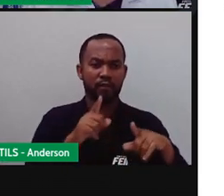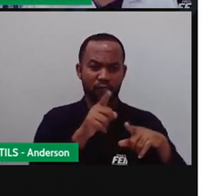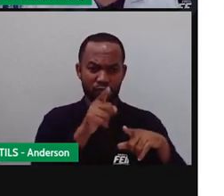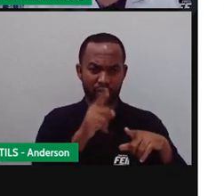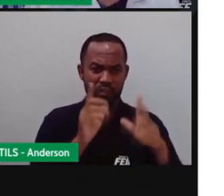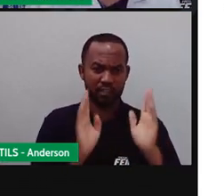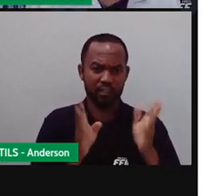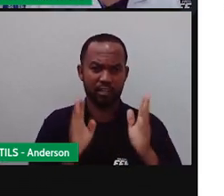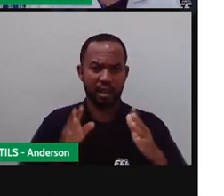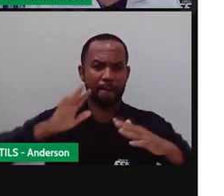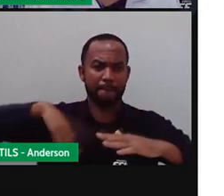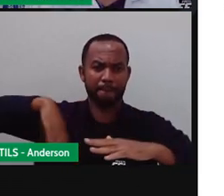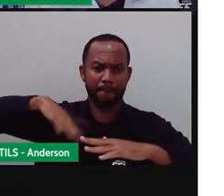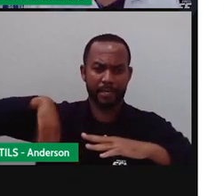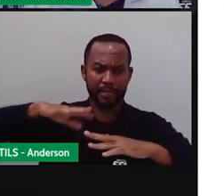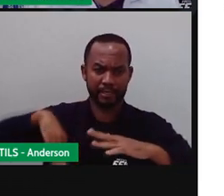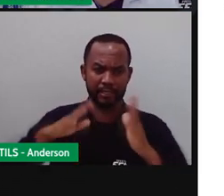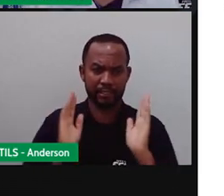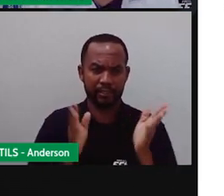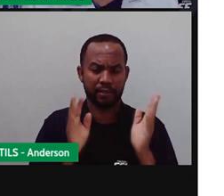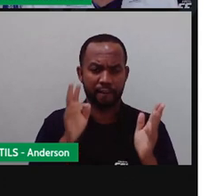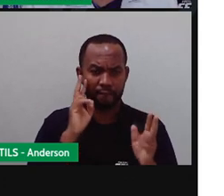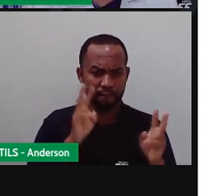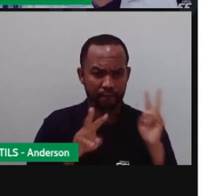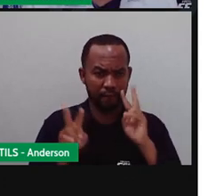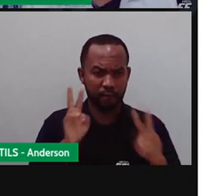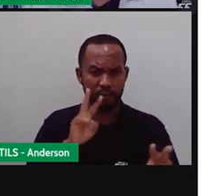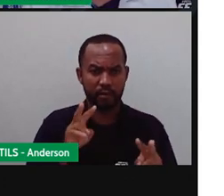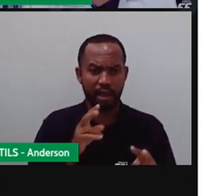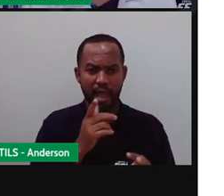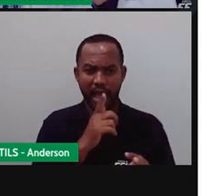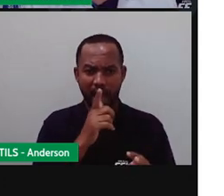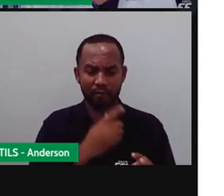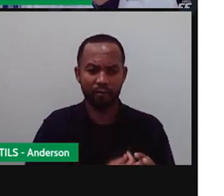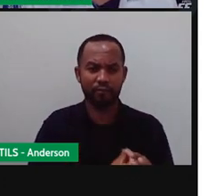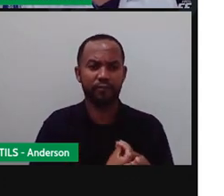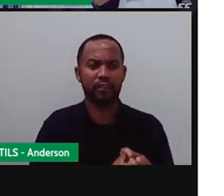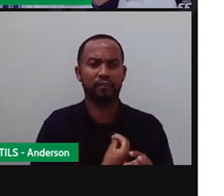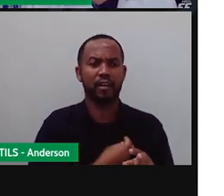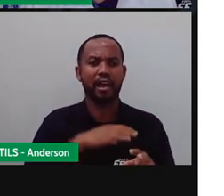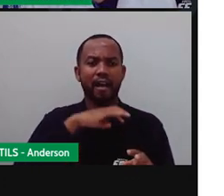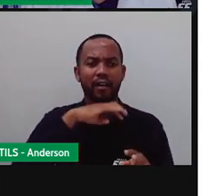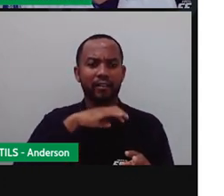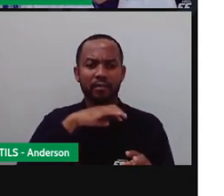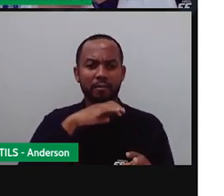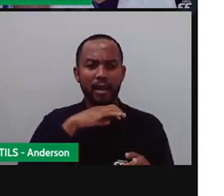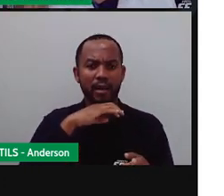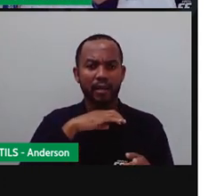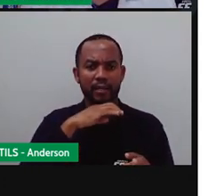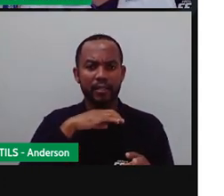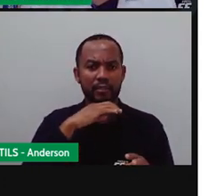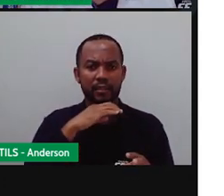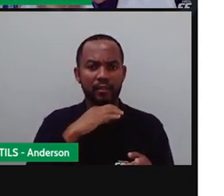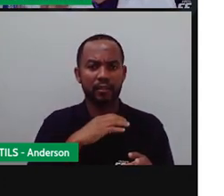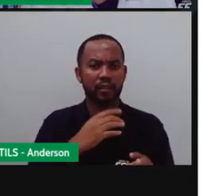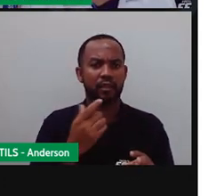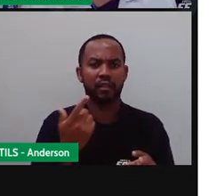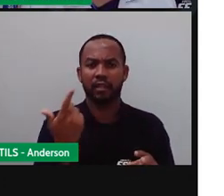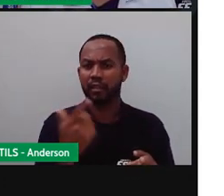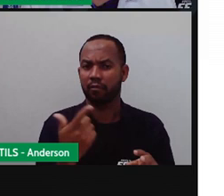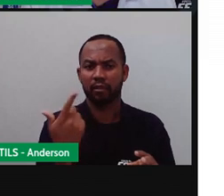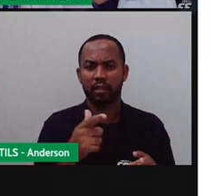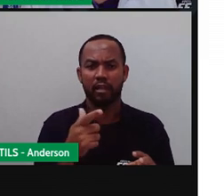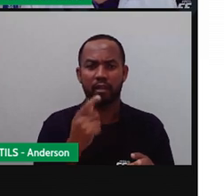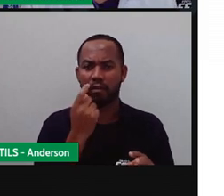né, que pode ter visto aí uma água-viva, é um animal que invertebrado, como a Pró falou aí do caranguejo,